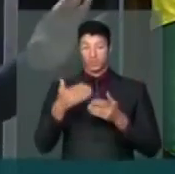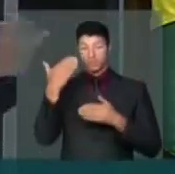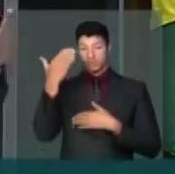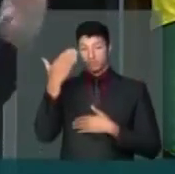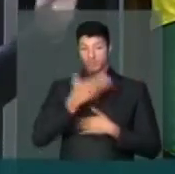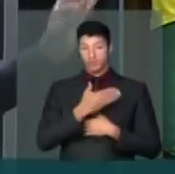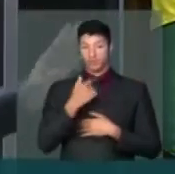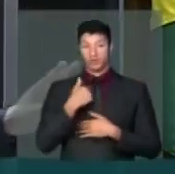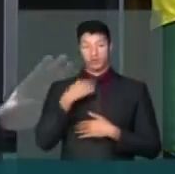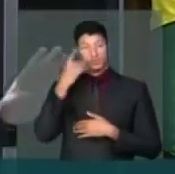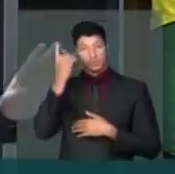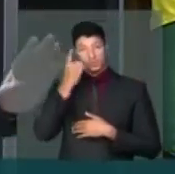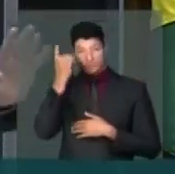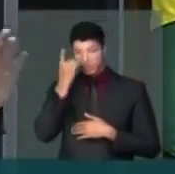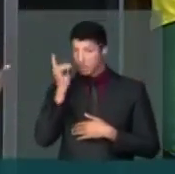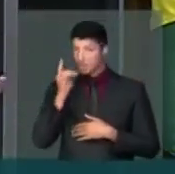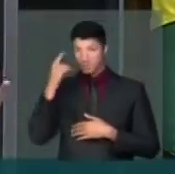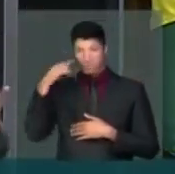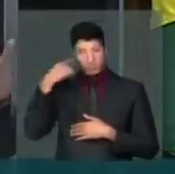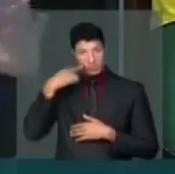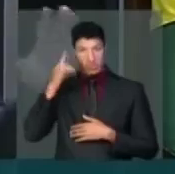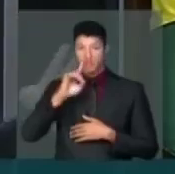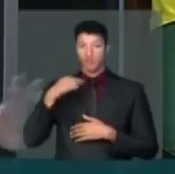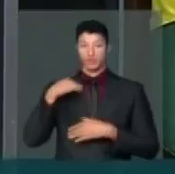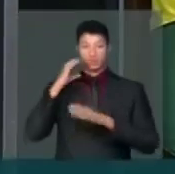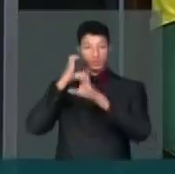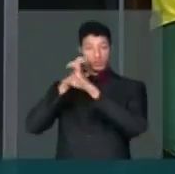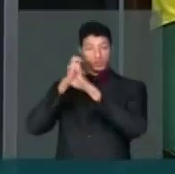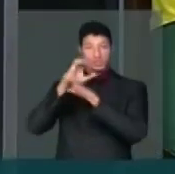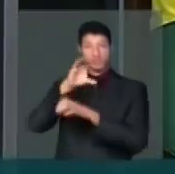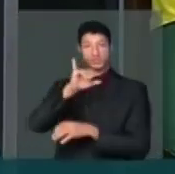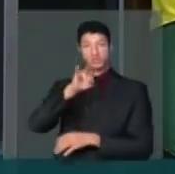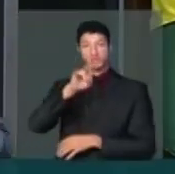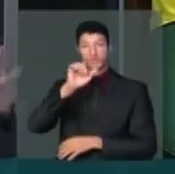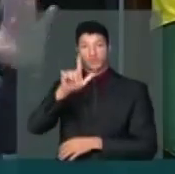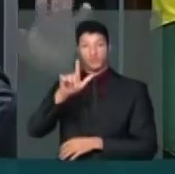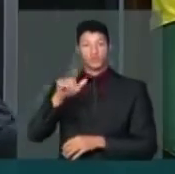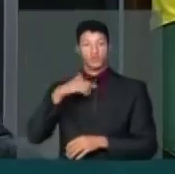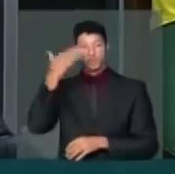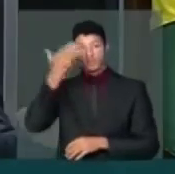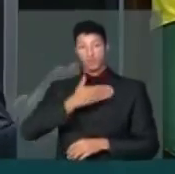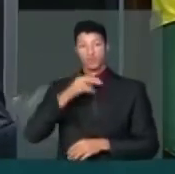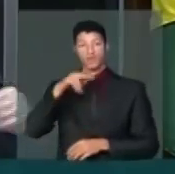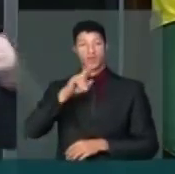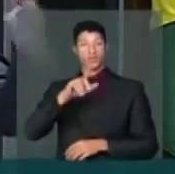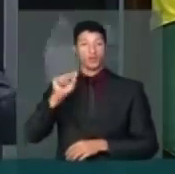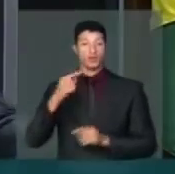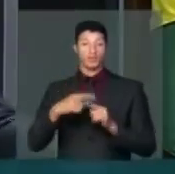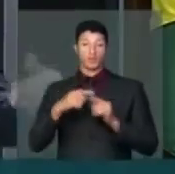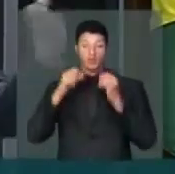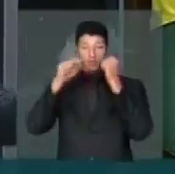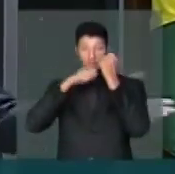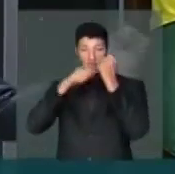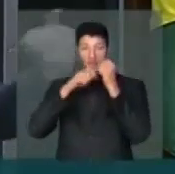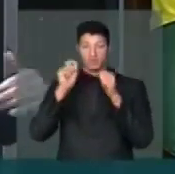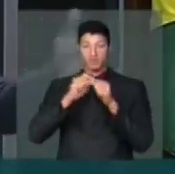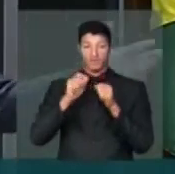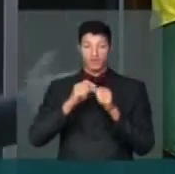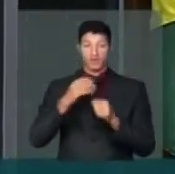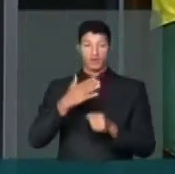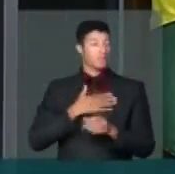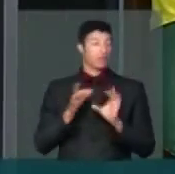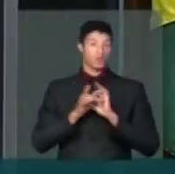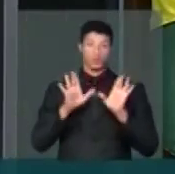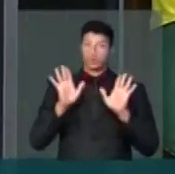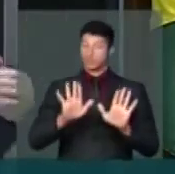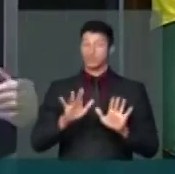prova. Eu não sou advogado, sou engenheiro civil, como prova nula, porque é uma gravação feita sem a